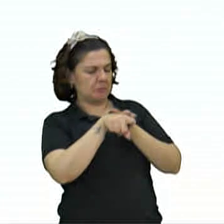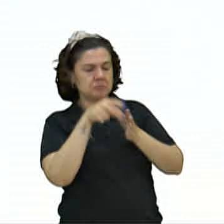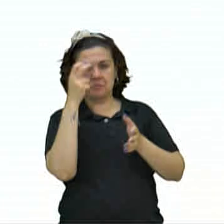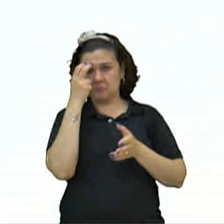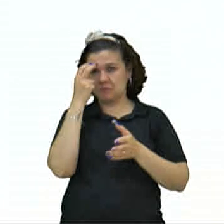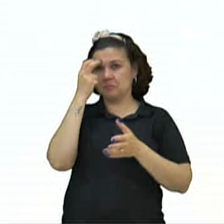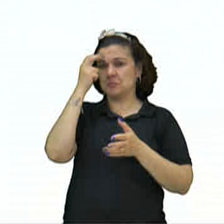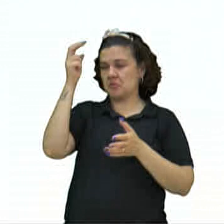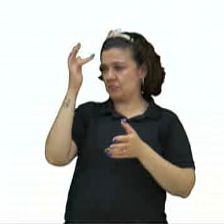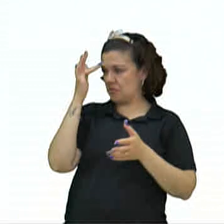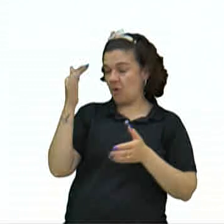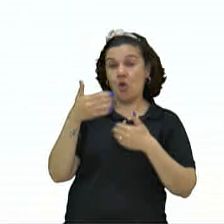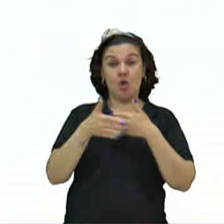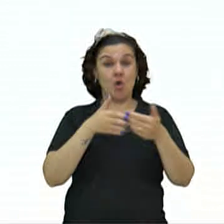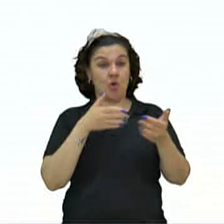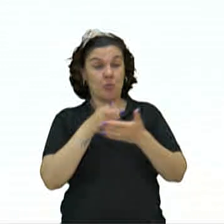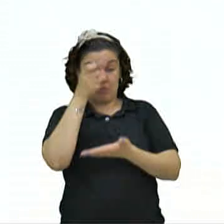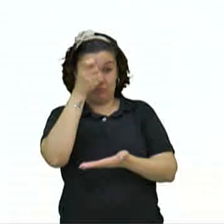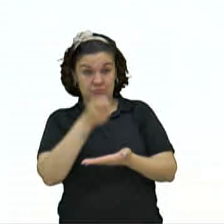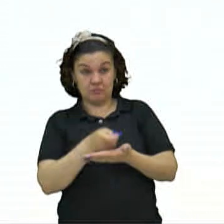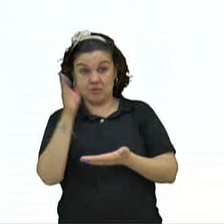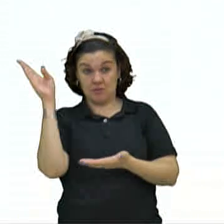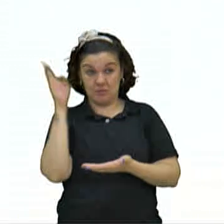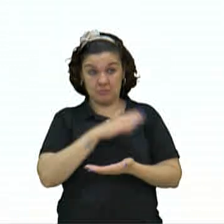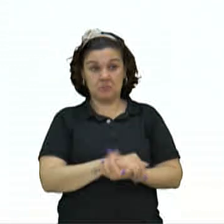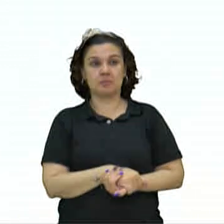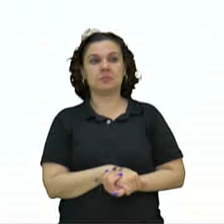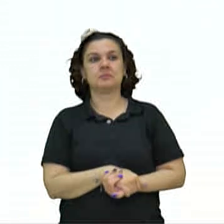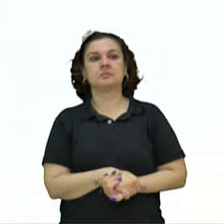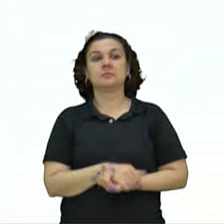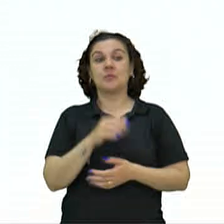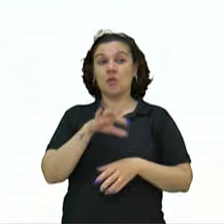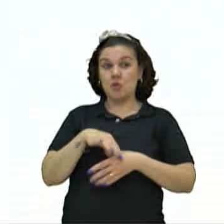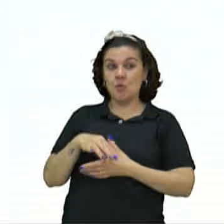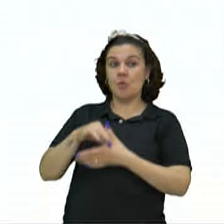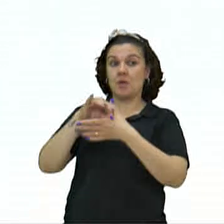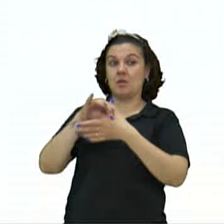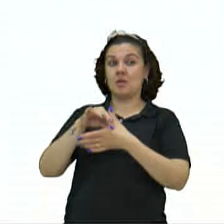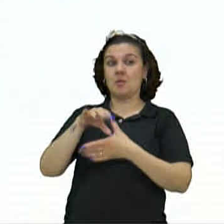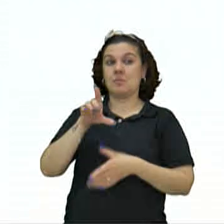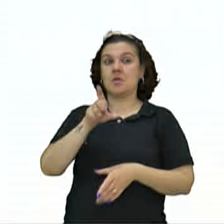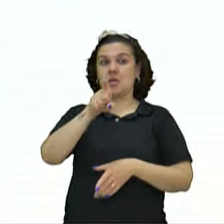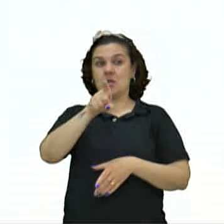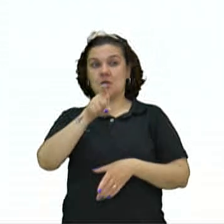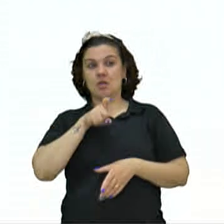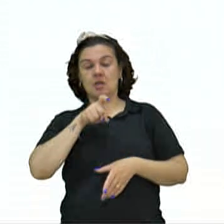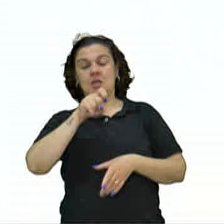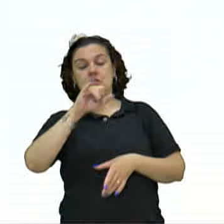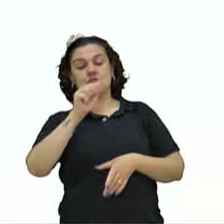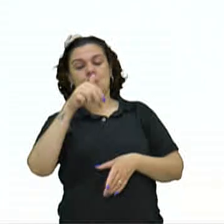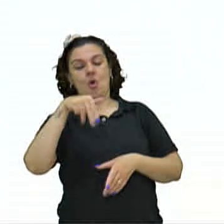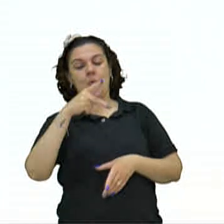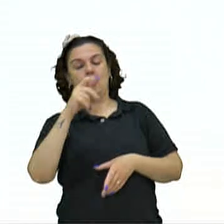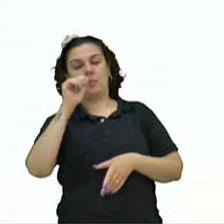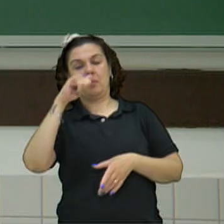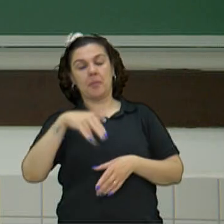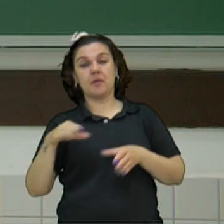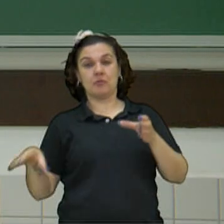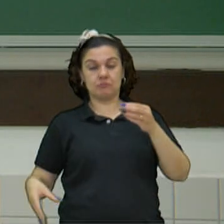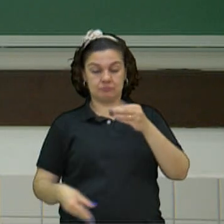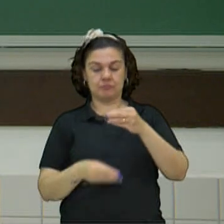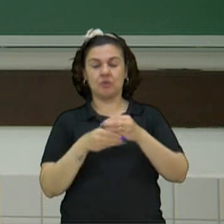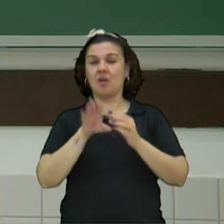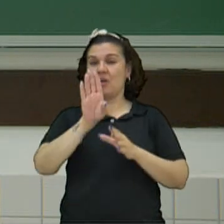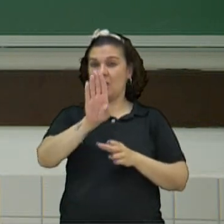seja, qualquer ditadura é ruim. E o líder Deng Xiaoping promoveu mudanças a partir do plano das retomadas. Quando você